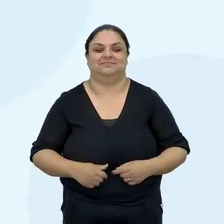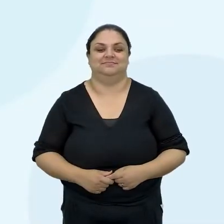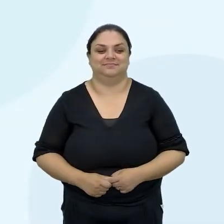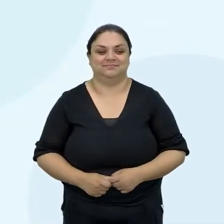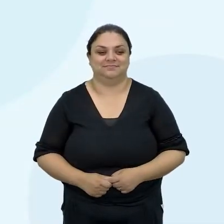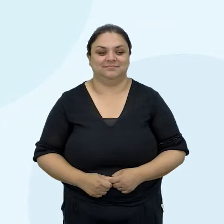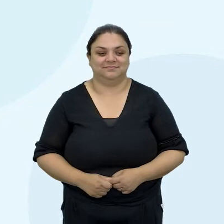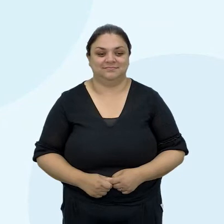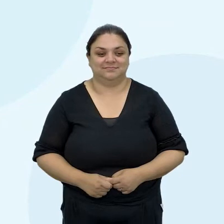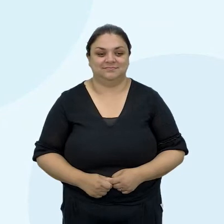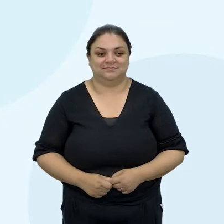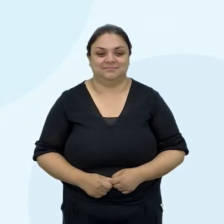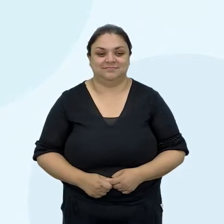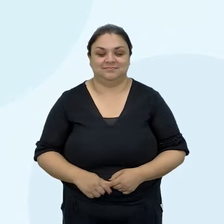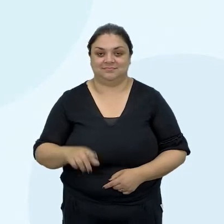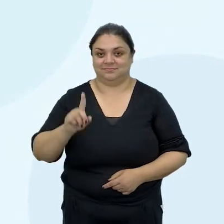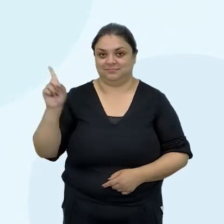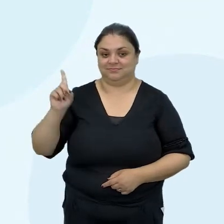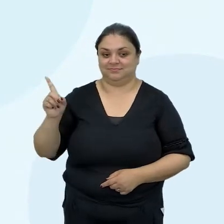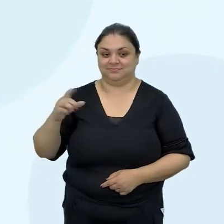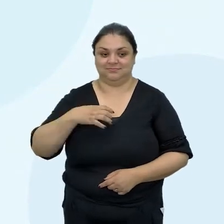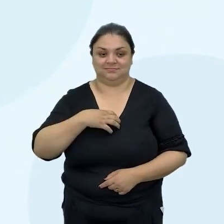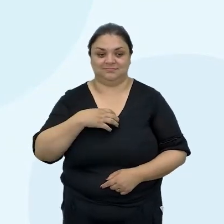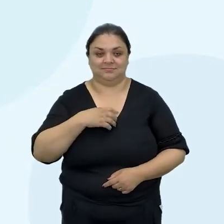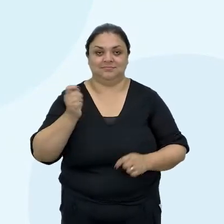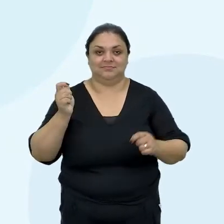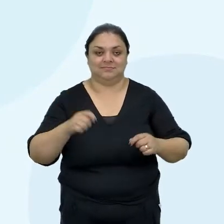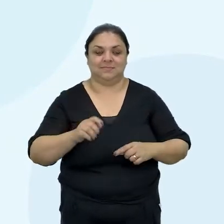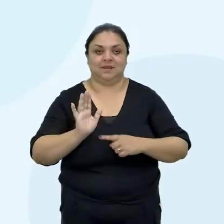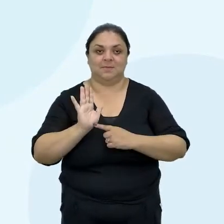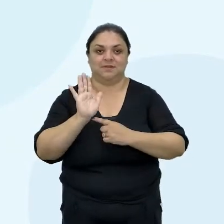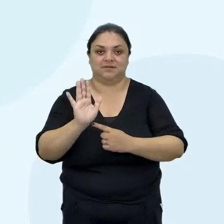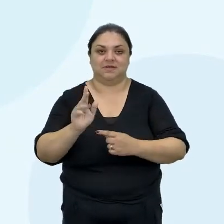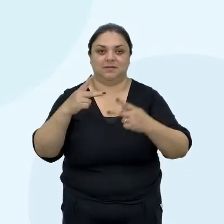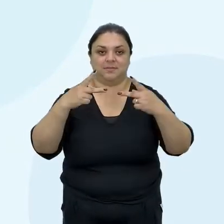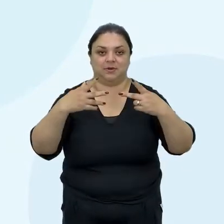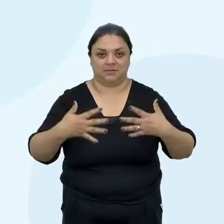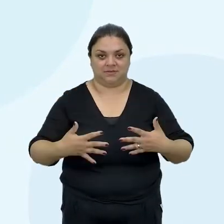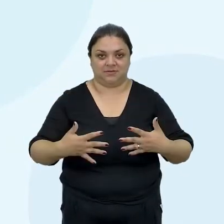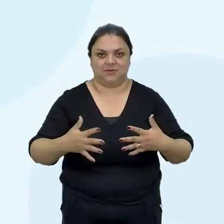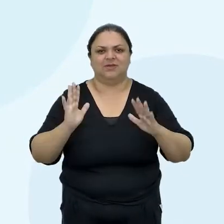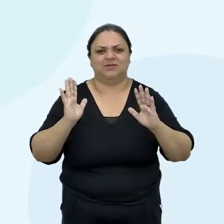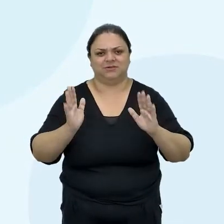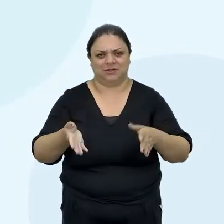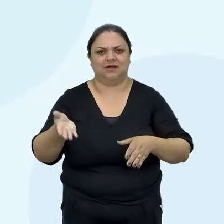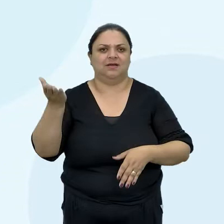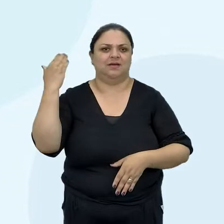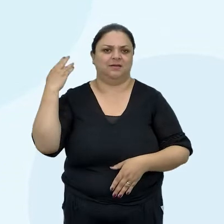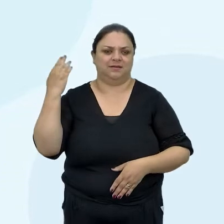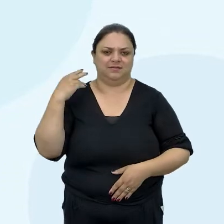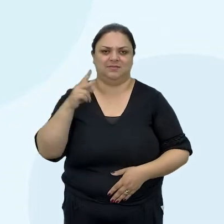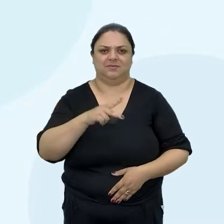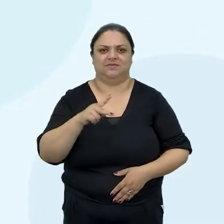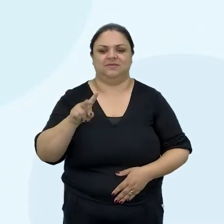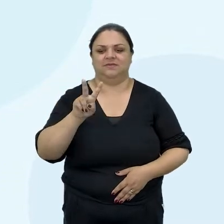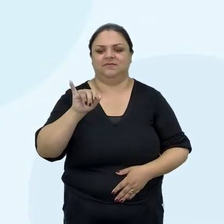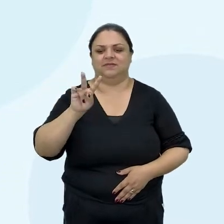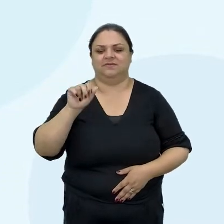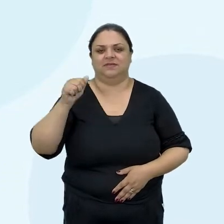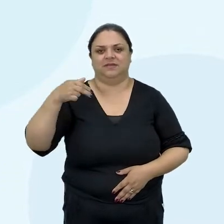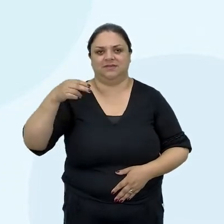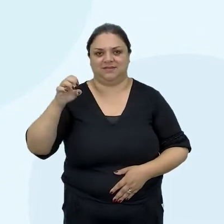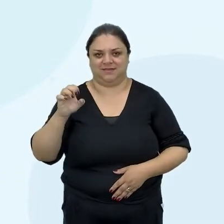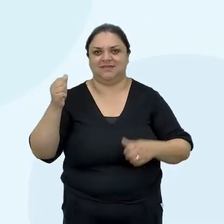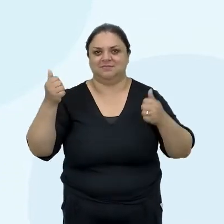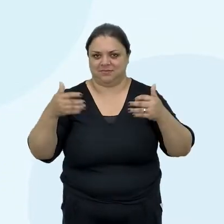Aqui é a forma que é apresentada a programação. A gente já viu isso na aula com a Viviane, porque ela fez uma programação também.